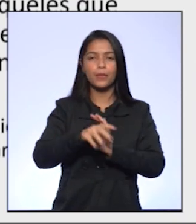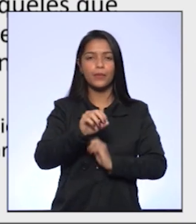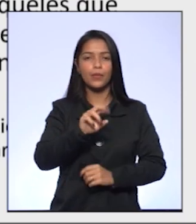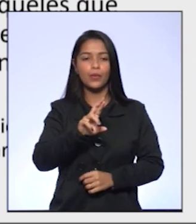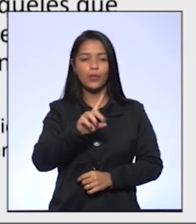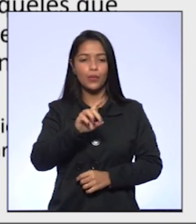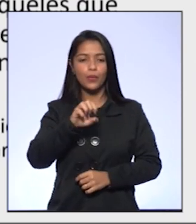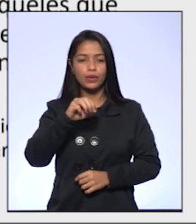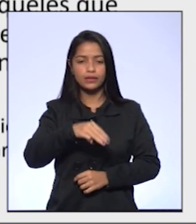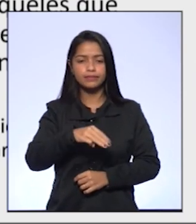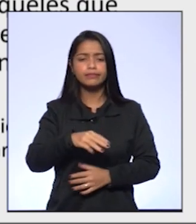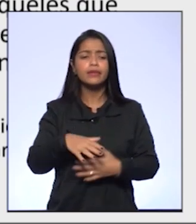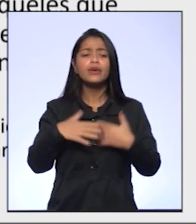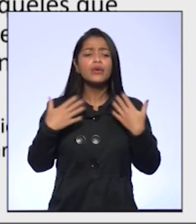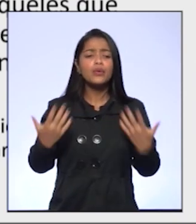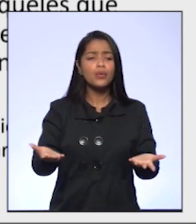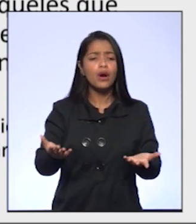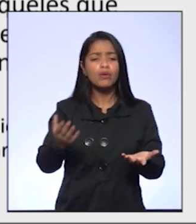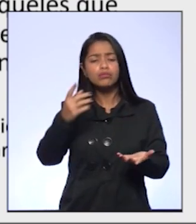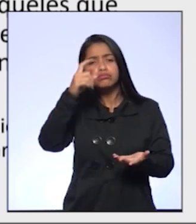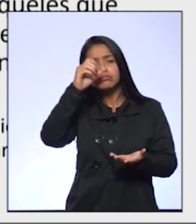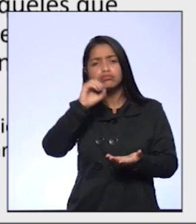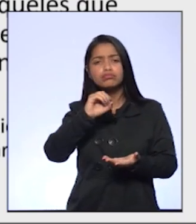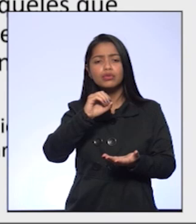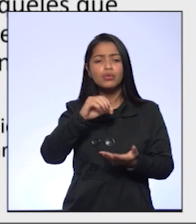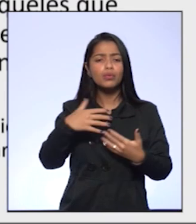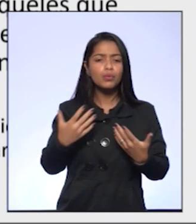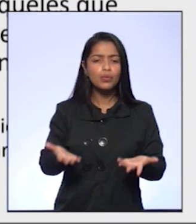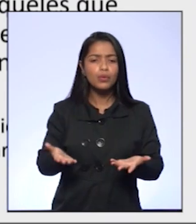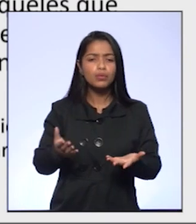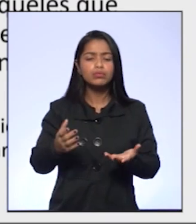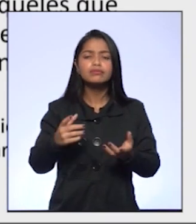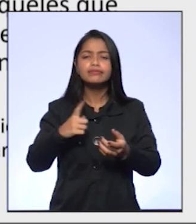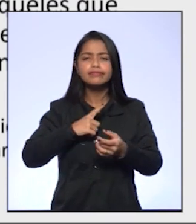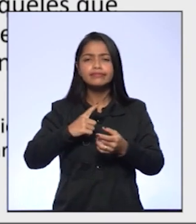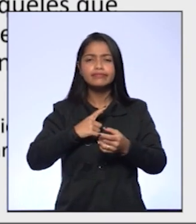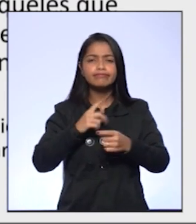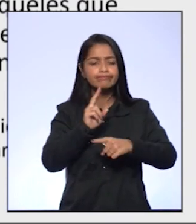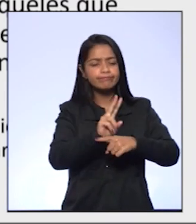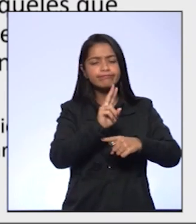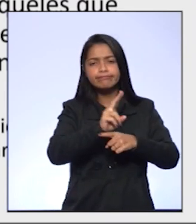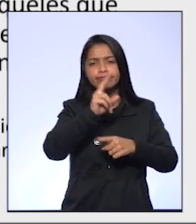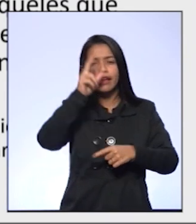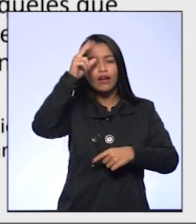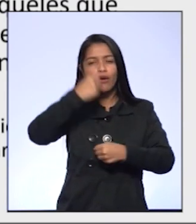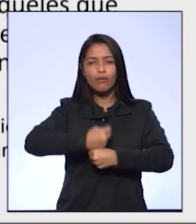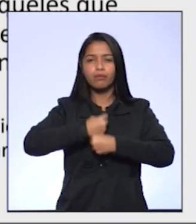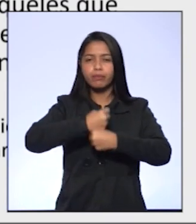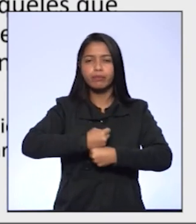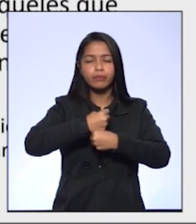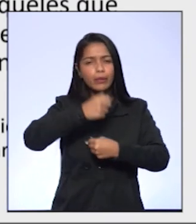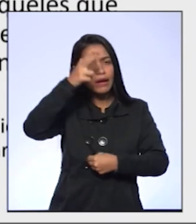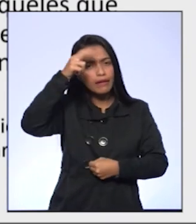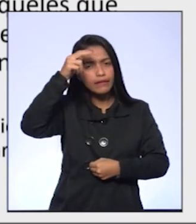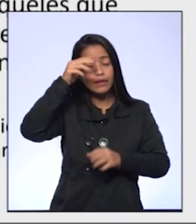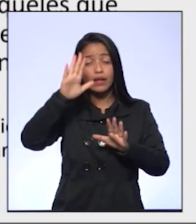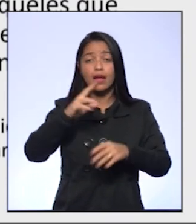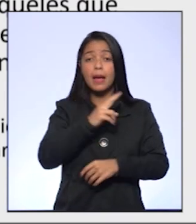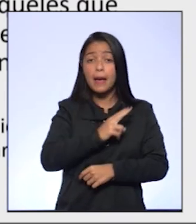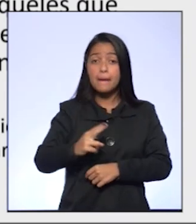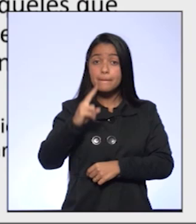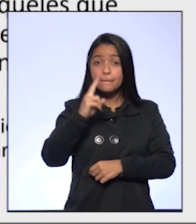estimulava a filiação dos hospitalares, os cavaleiros, viu? O Papa estipulava a filiação dos